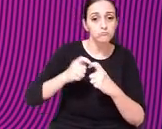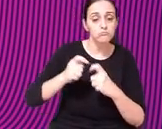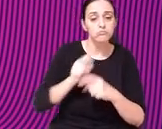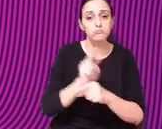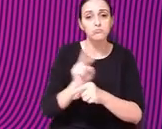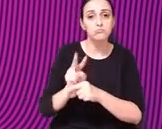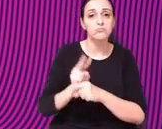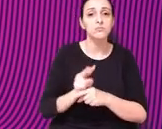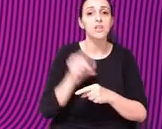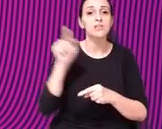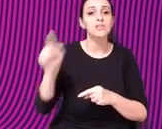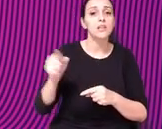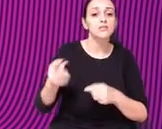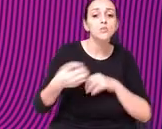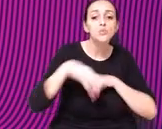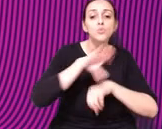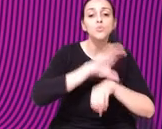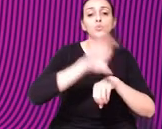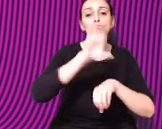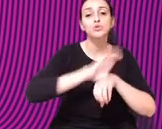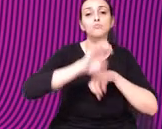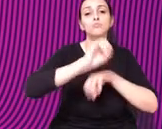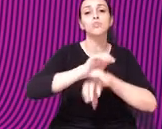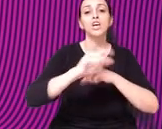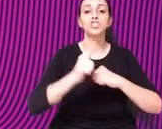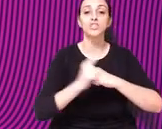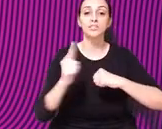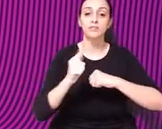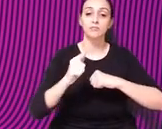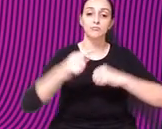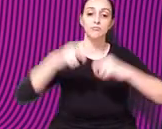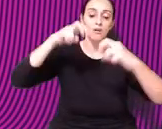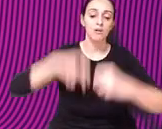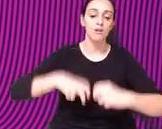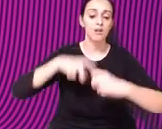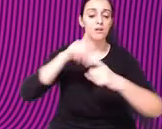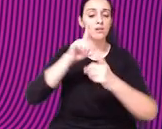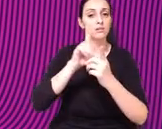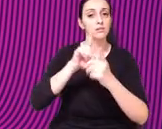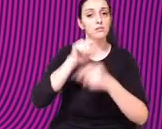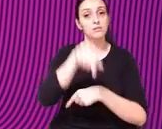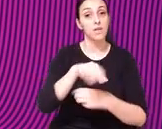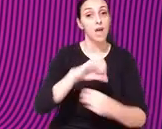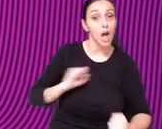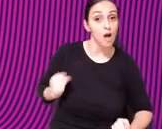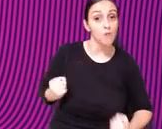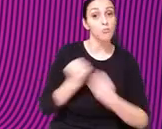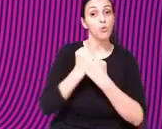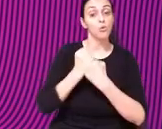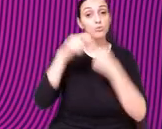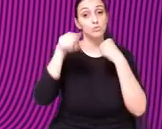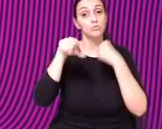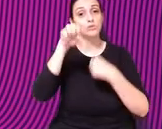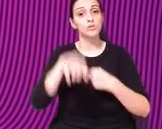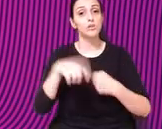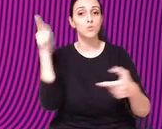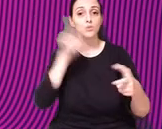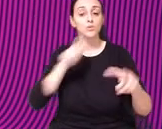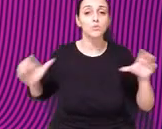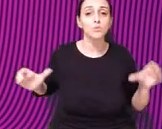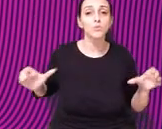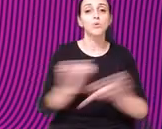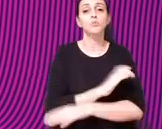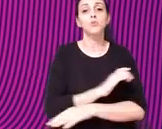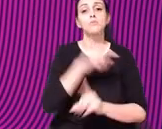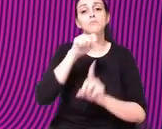o curso de gestão clínica da UHG, e muito nos apoiou para que a gente pudesse ter completado, no mês de